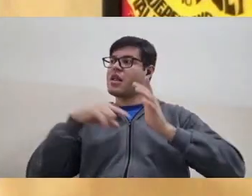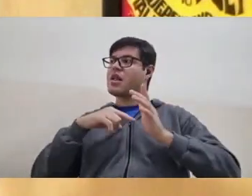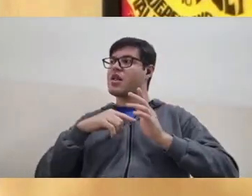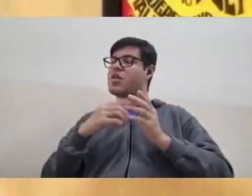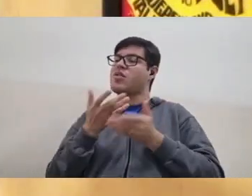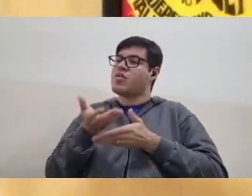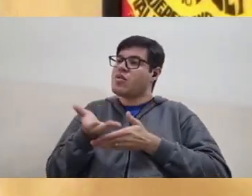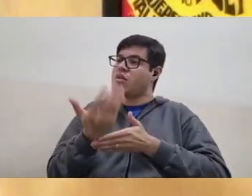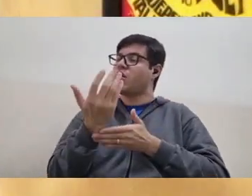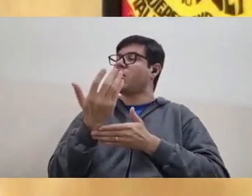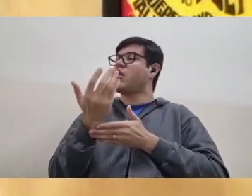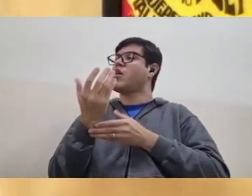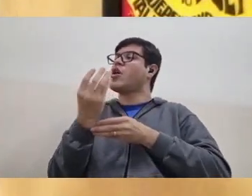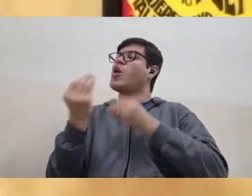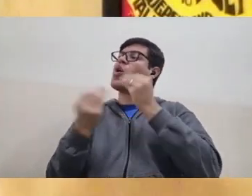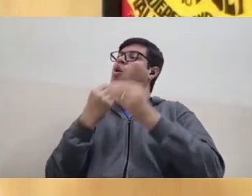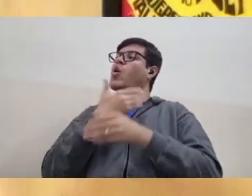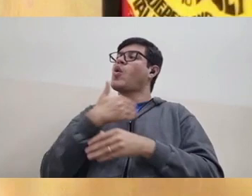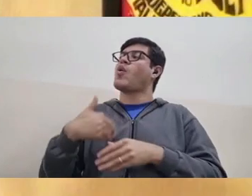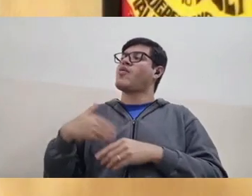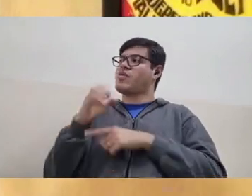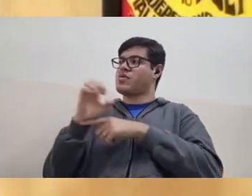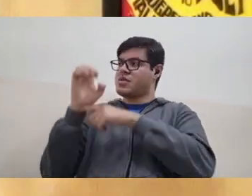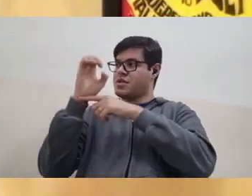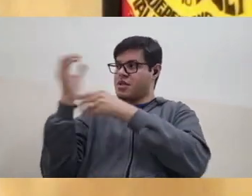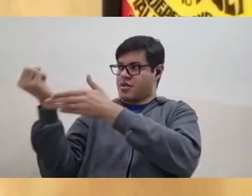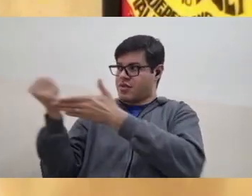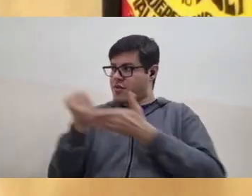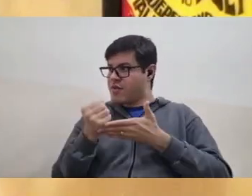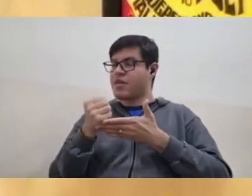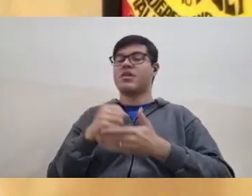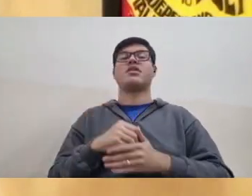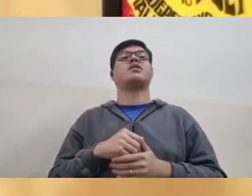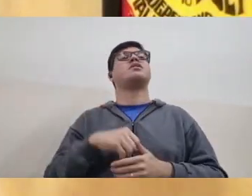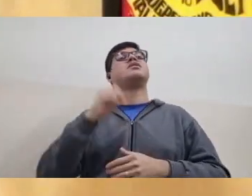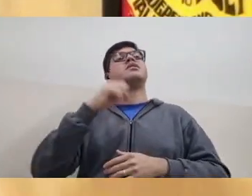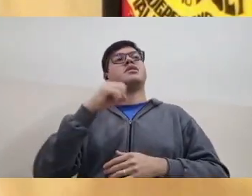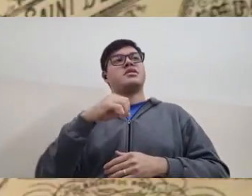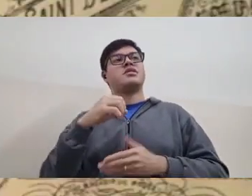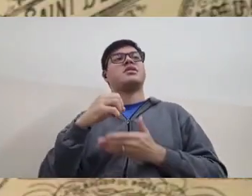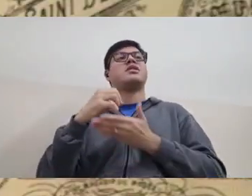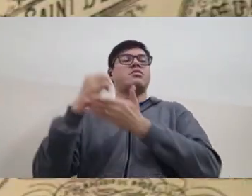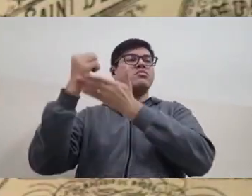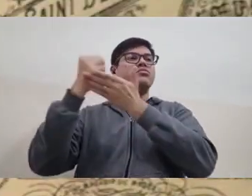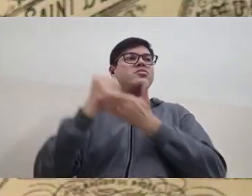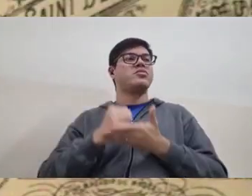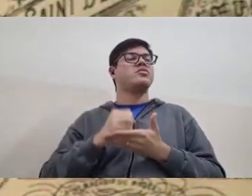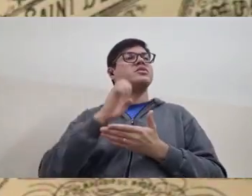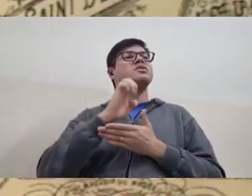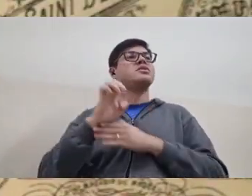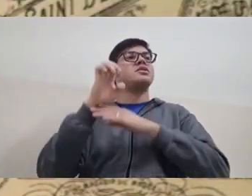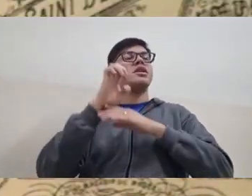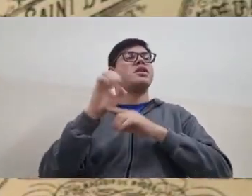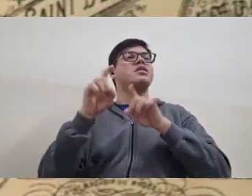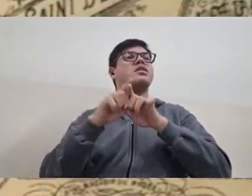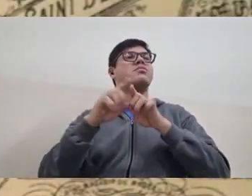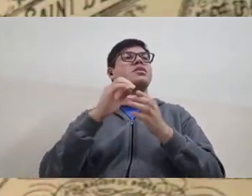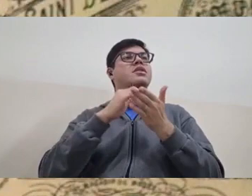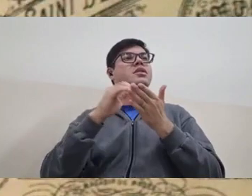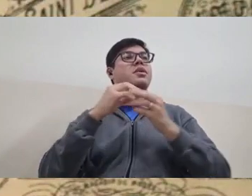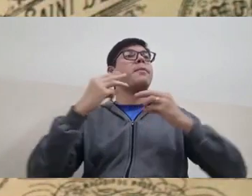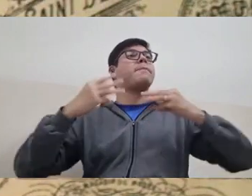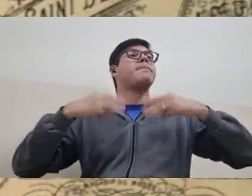tal. É do governo do estado que veio esse maquinário? Um pouco foi do governo do estado, outro foi do Ministério da